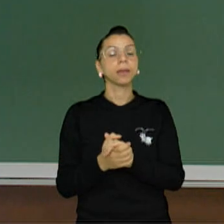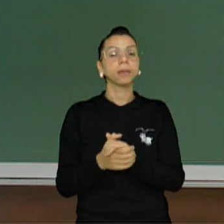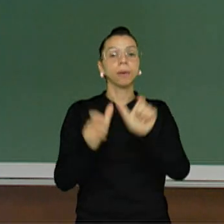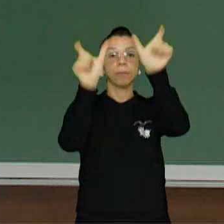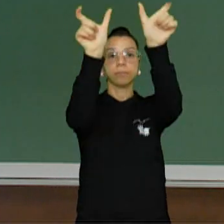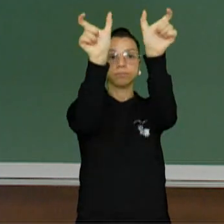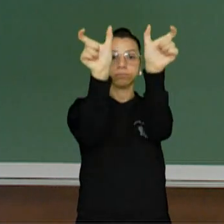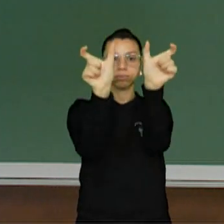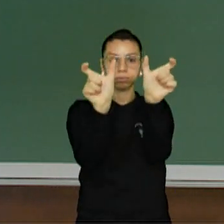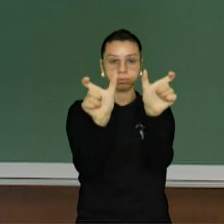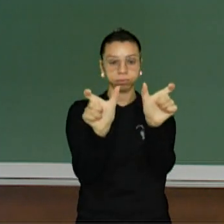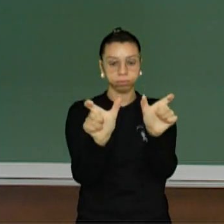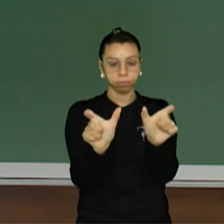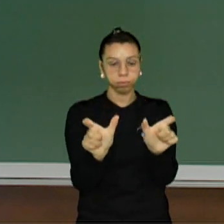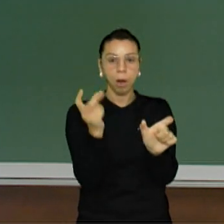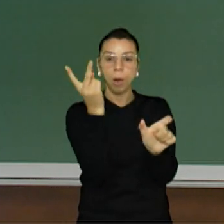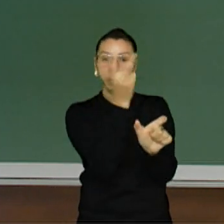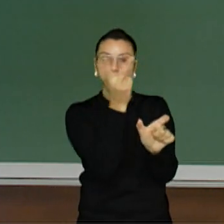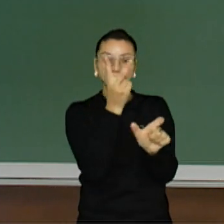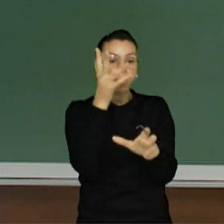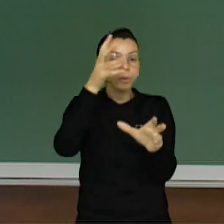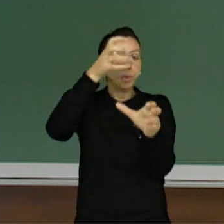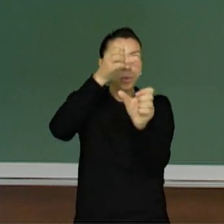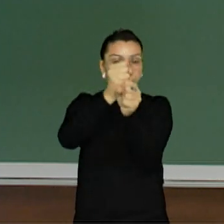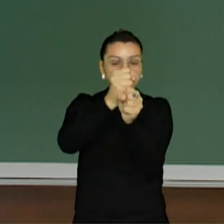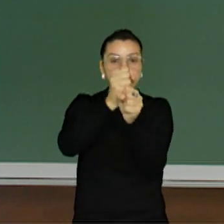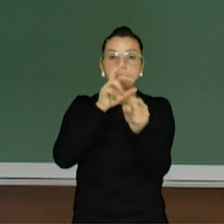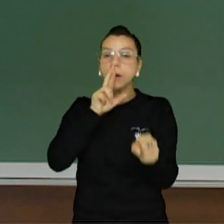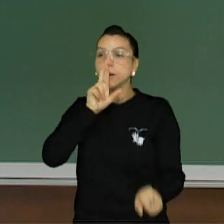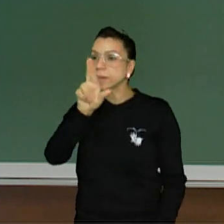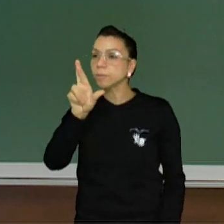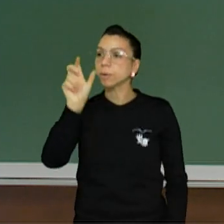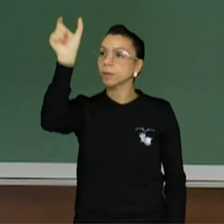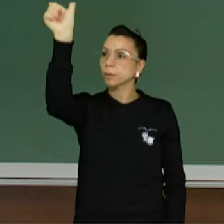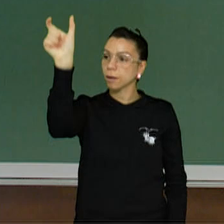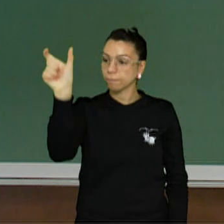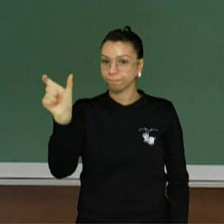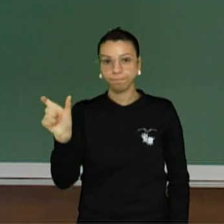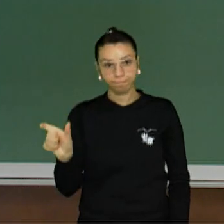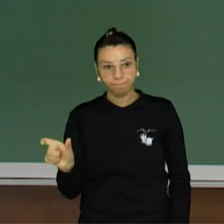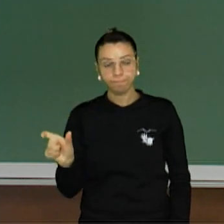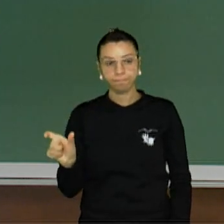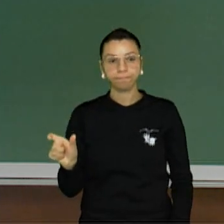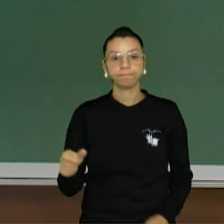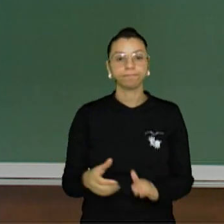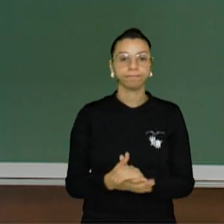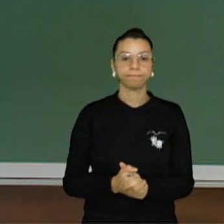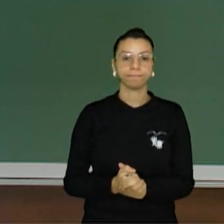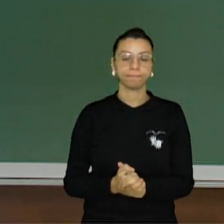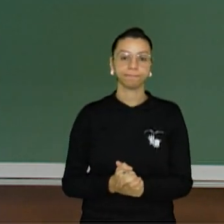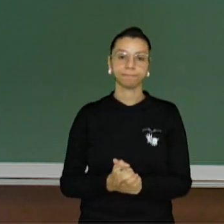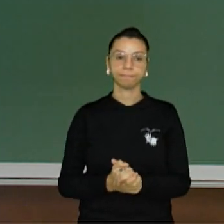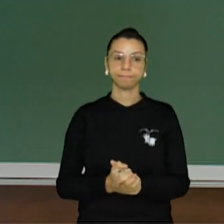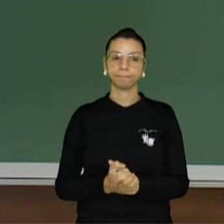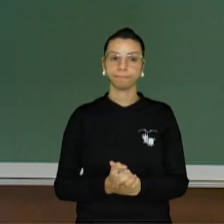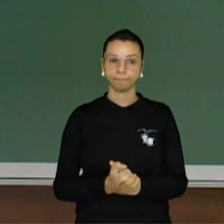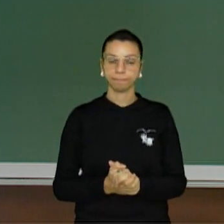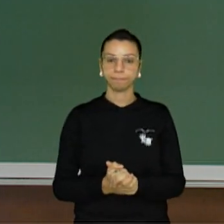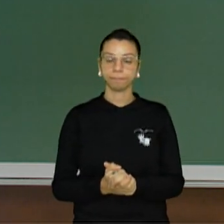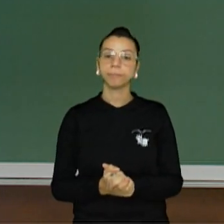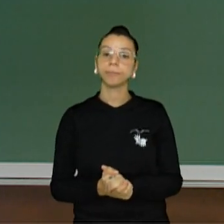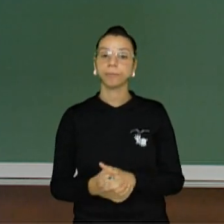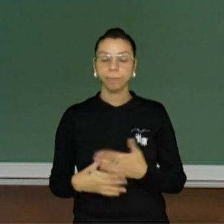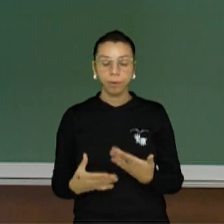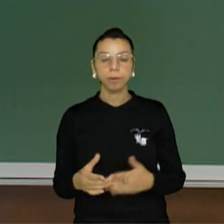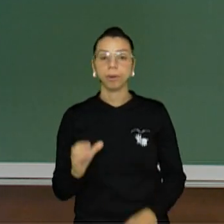soma, né, linear na linha, certo? Coloquei até aqui, ó, do ladinho, para reforçar o que foi feito. A coluna